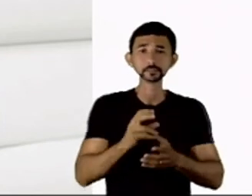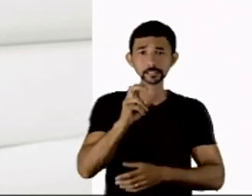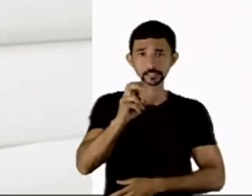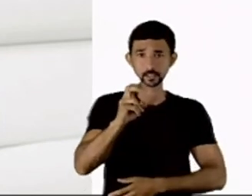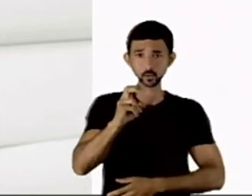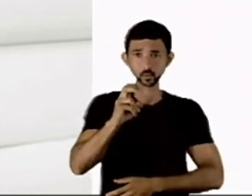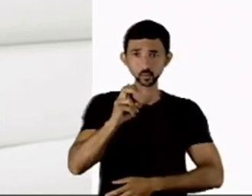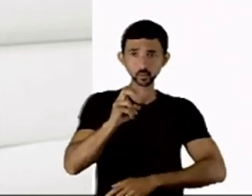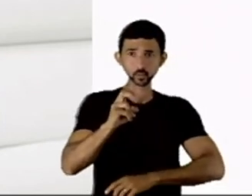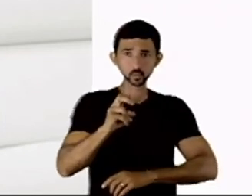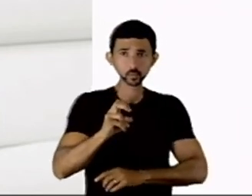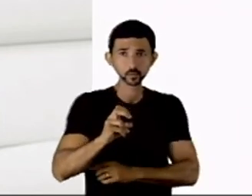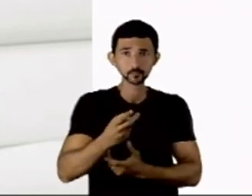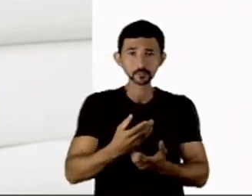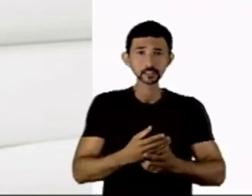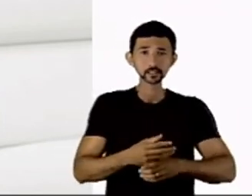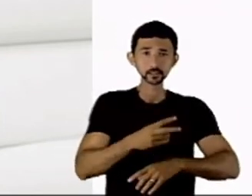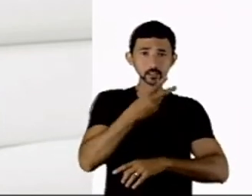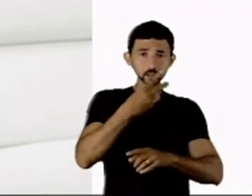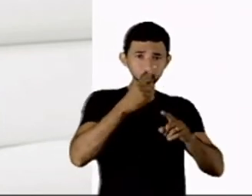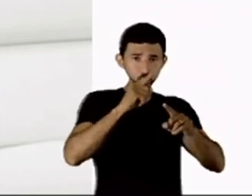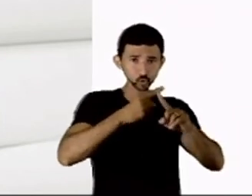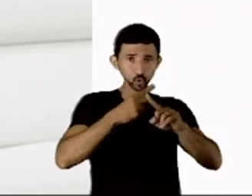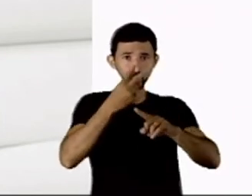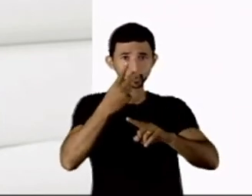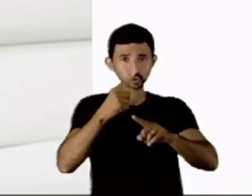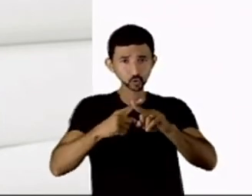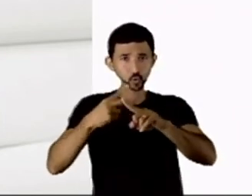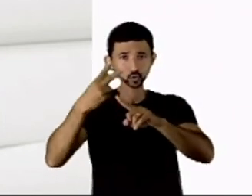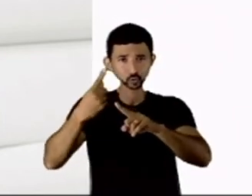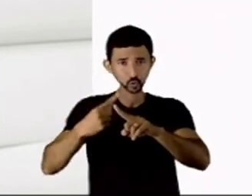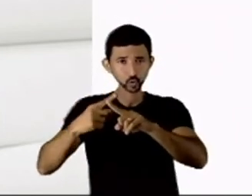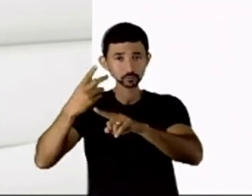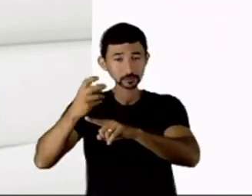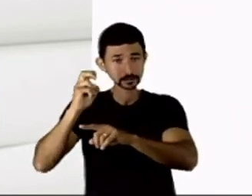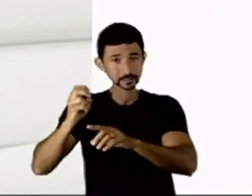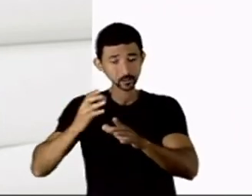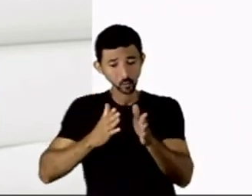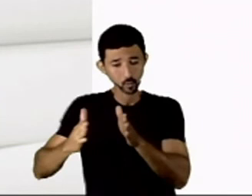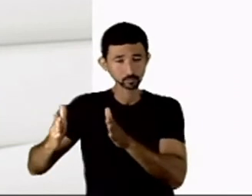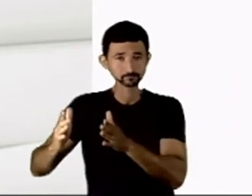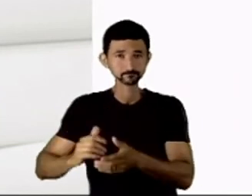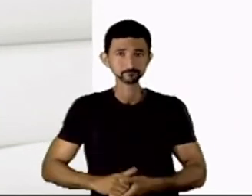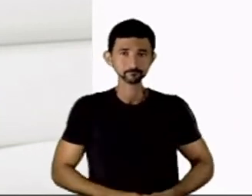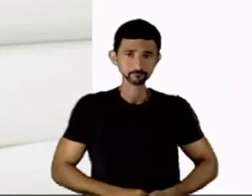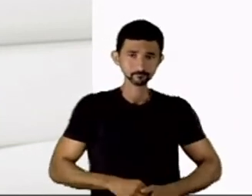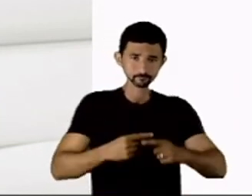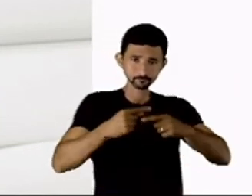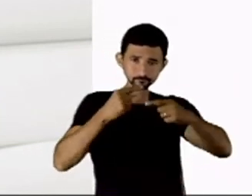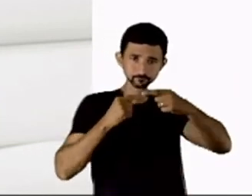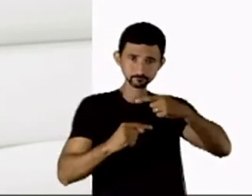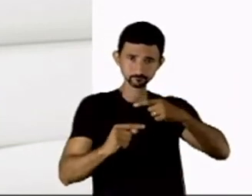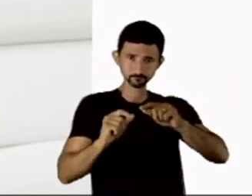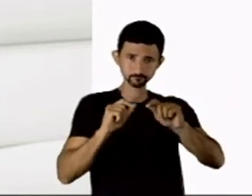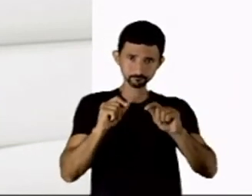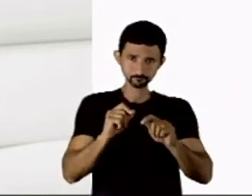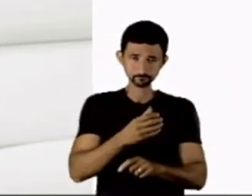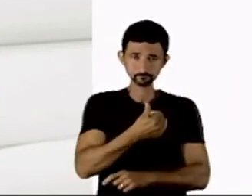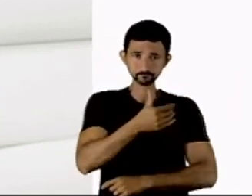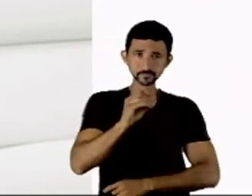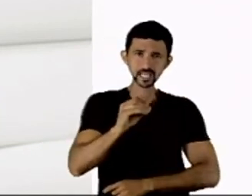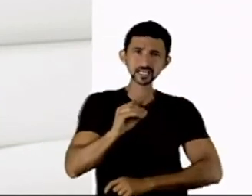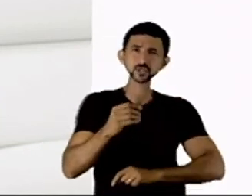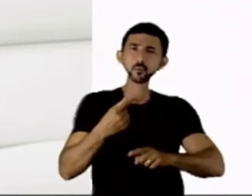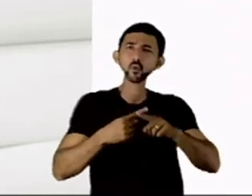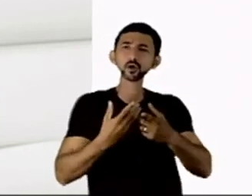5. Porque o número 5 está se multiplicando 5 vezes. Aqui eu tenho como base o 10. Por